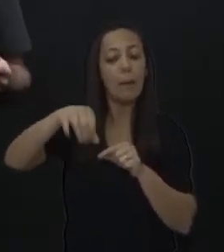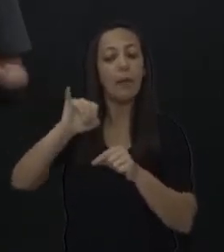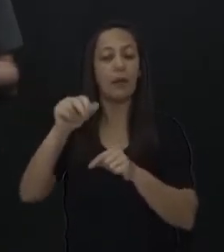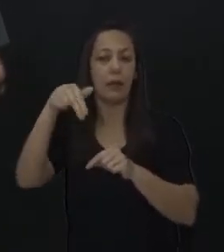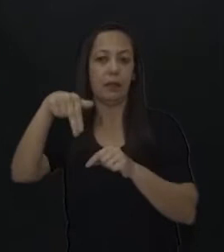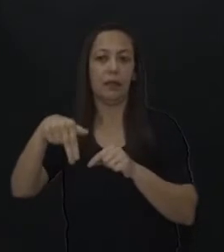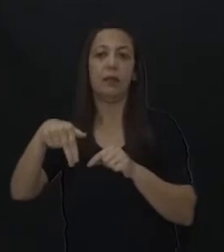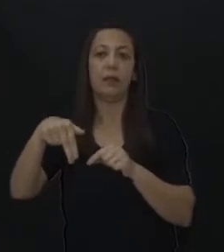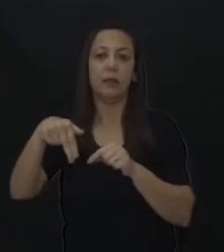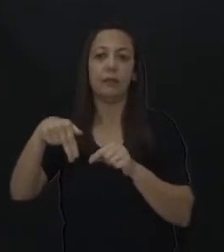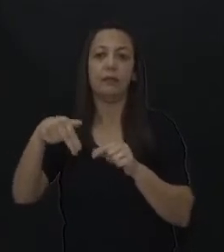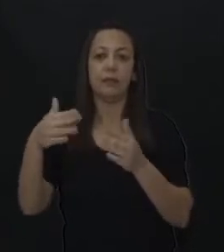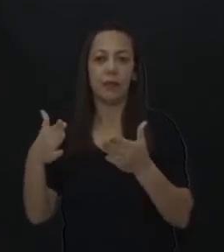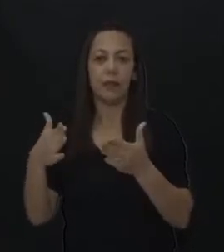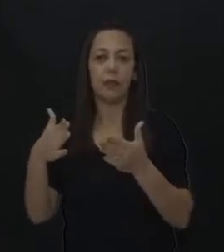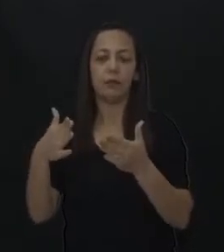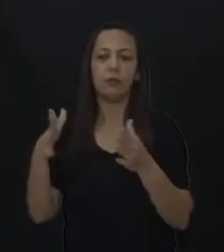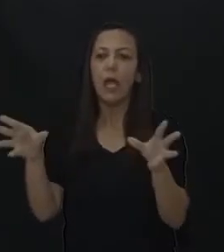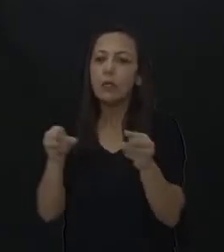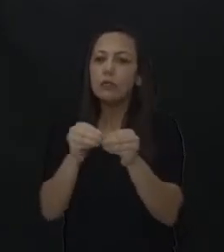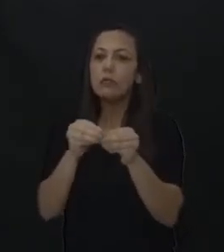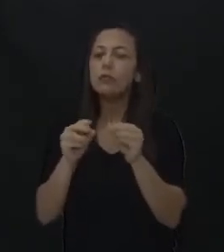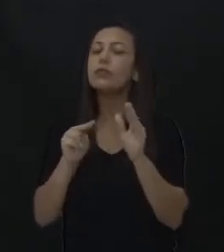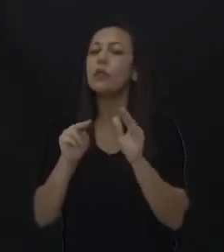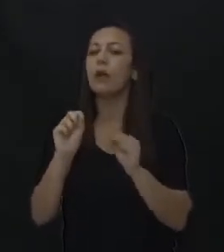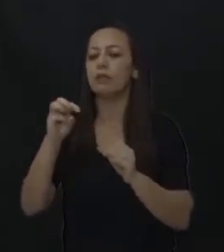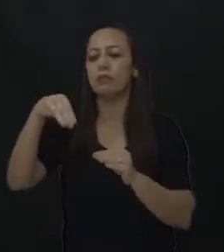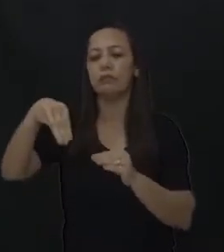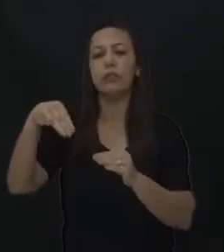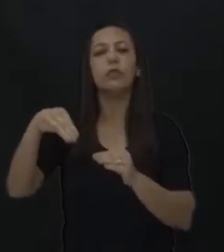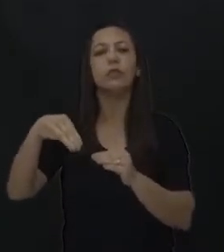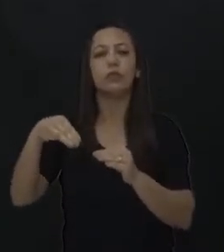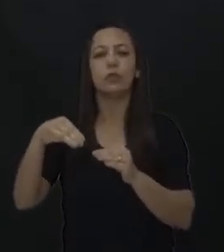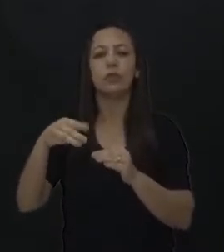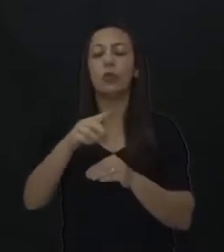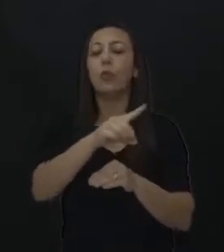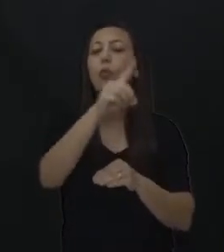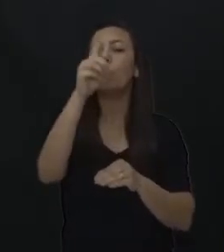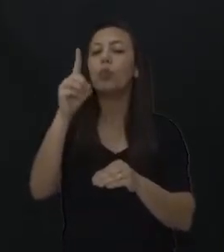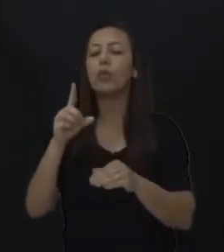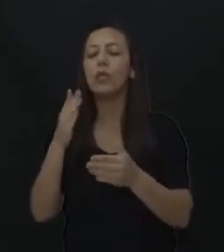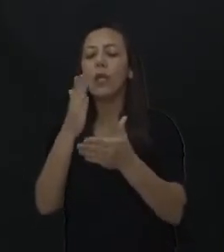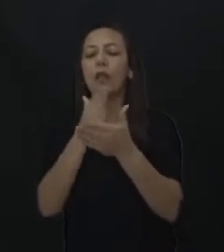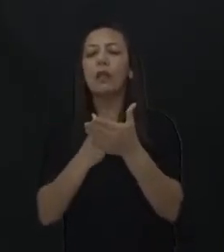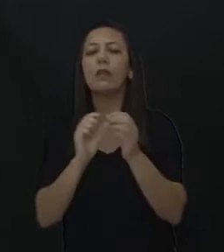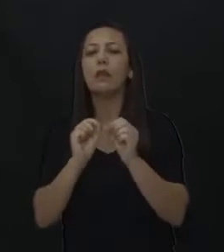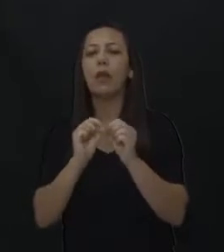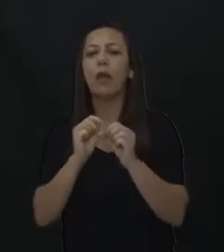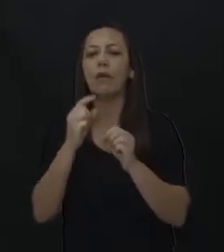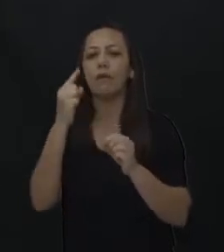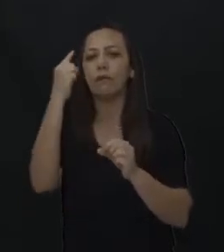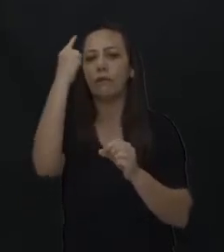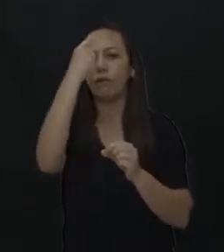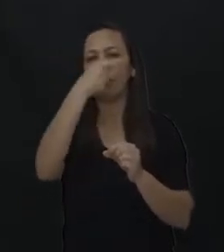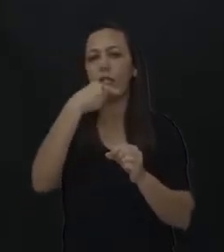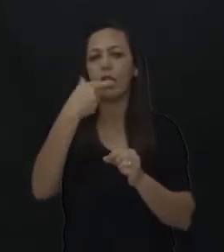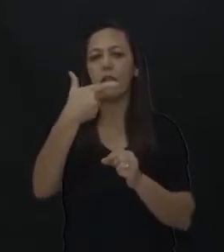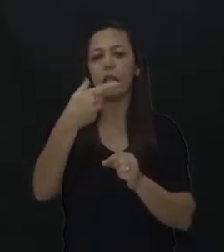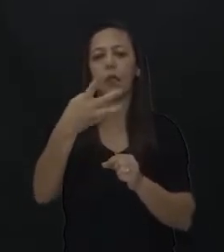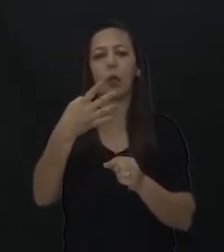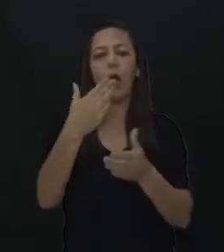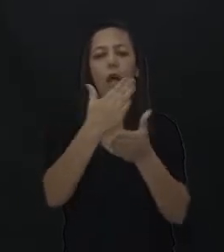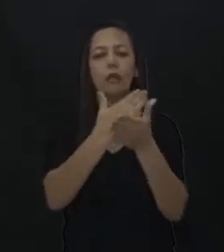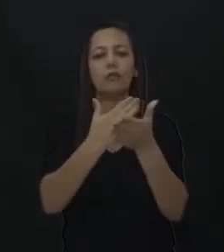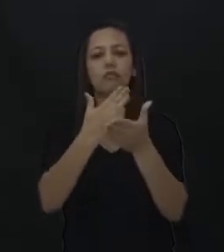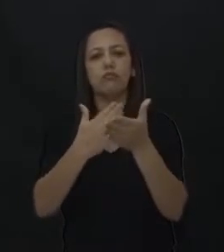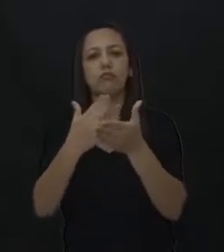M-I-N, tá? Min de minuto, perfeito? O dia se divide em 24 partes iguais, onde